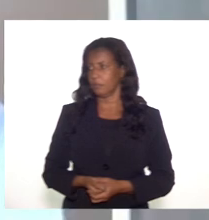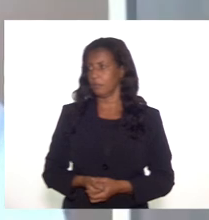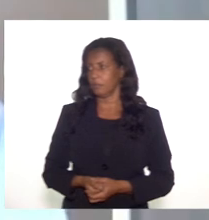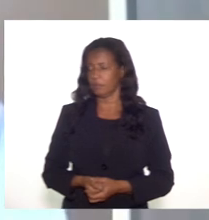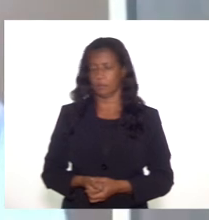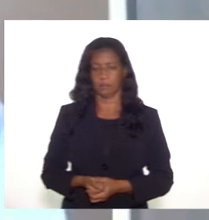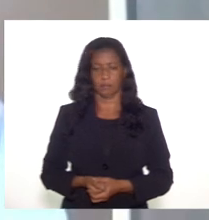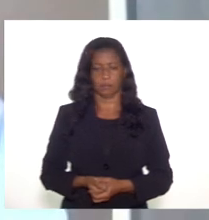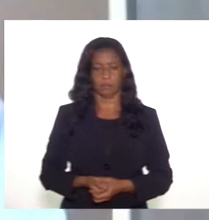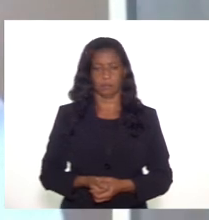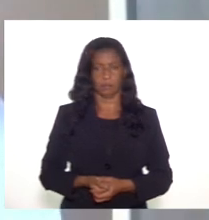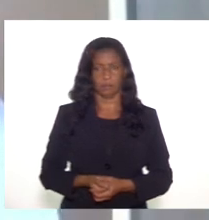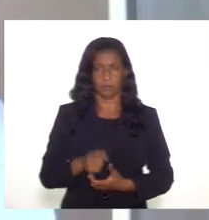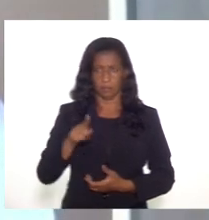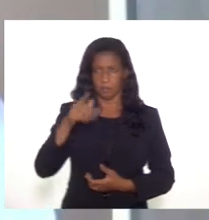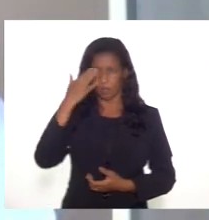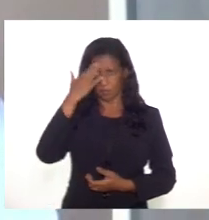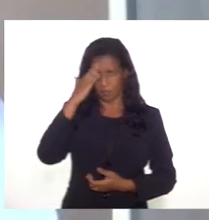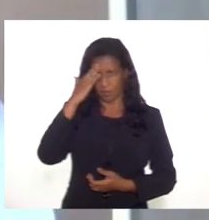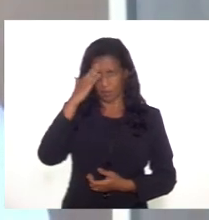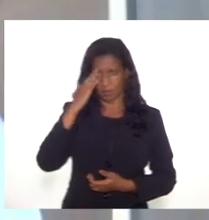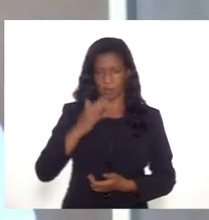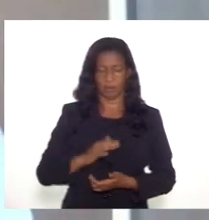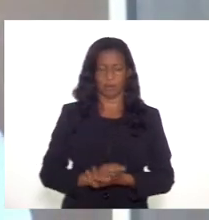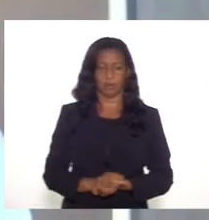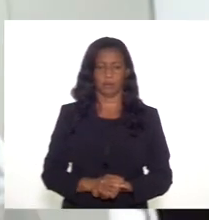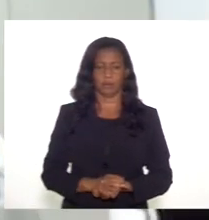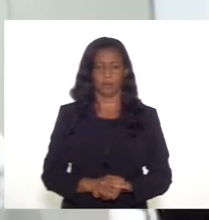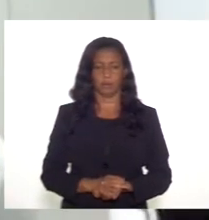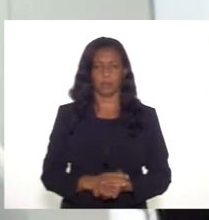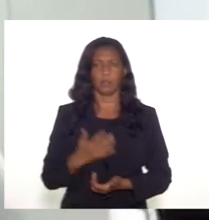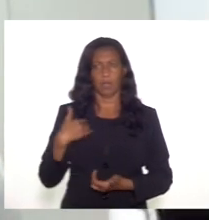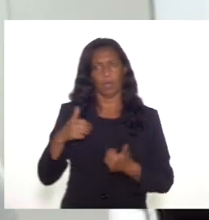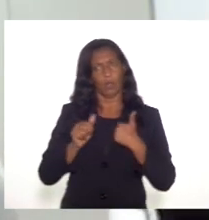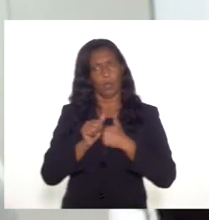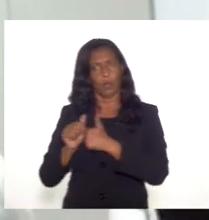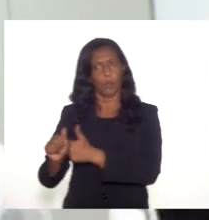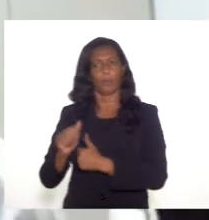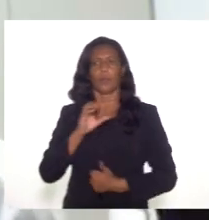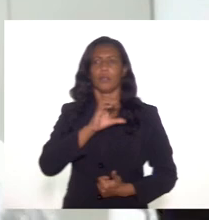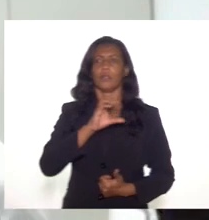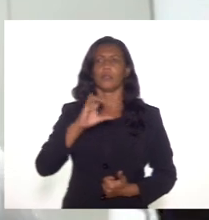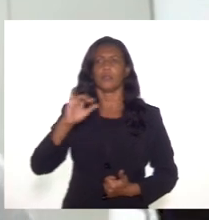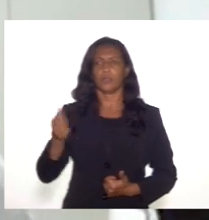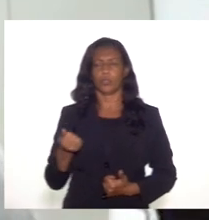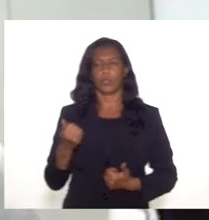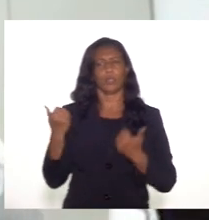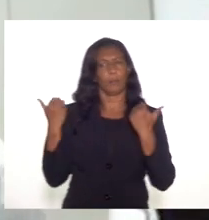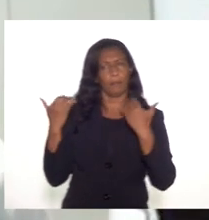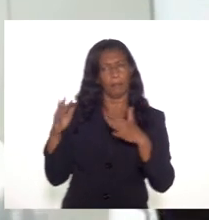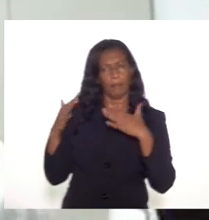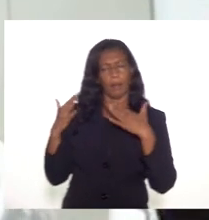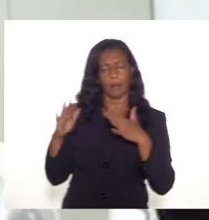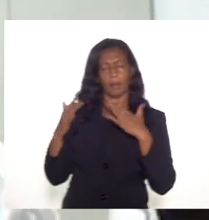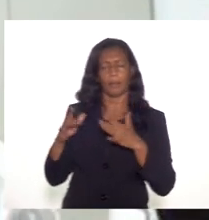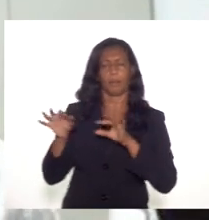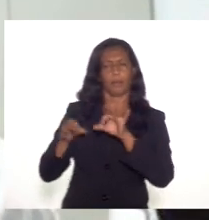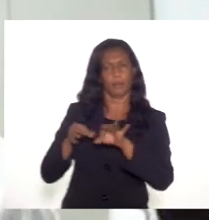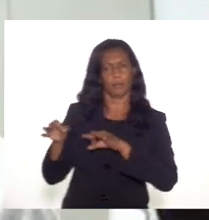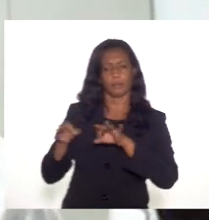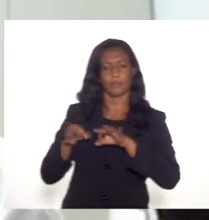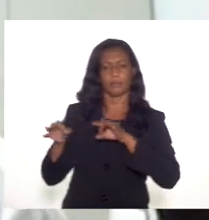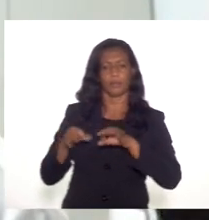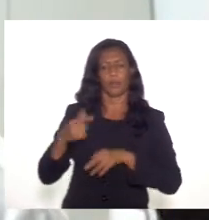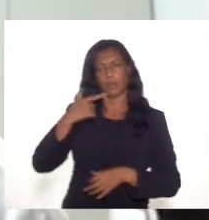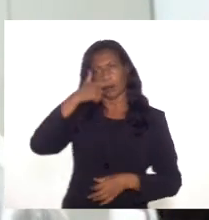Contemplado, deputado Flávio Serafim. Luiz Paulo, eu, de qualquer forma, acompanho o parecer da CCJ. Parabéns aí pelo projeto,